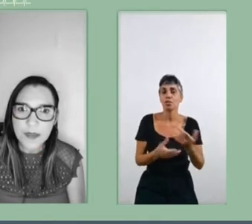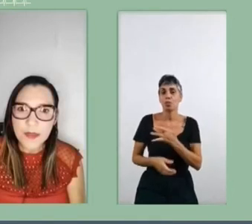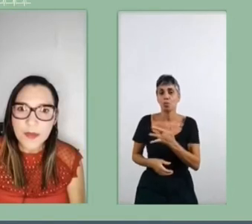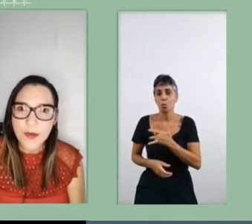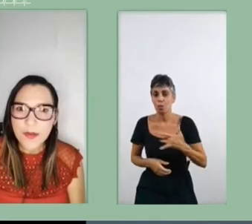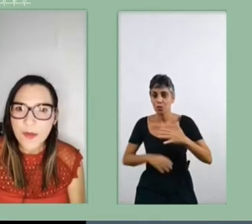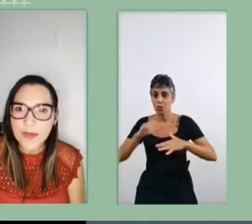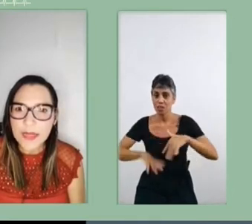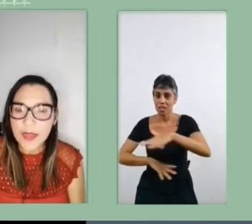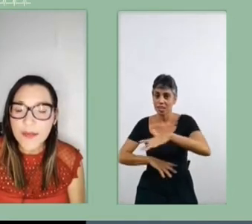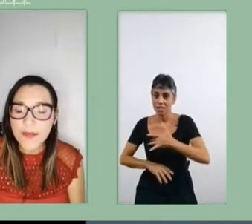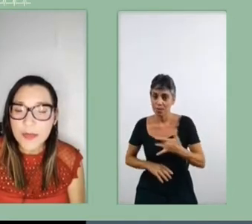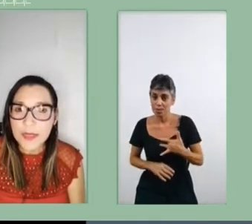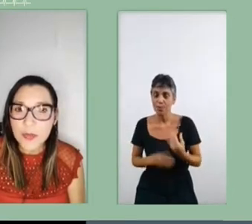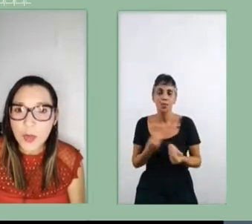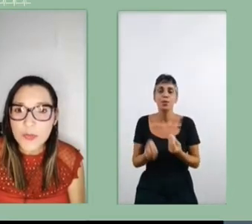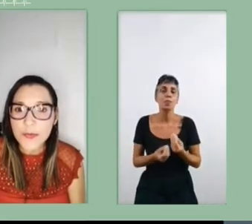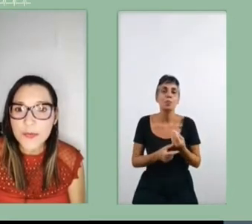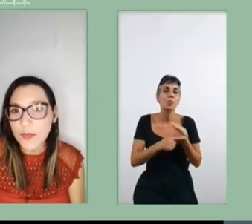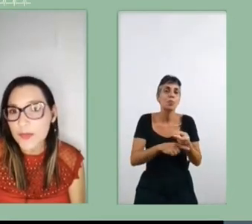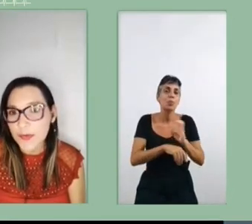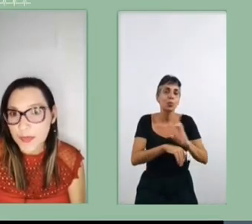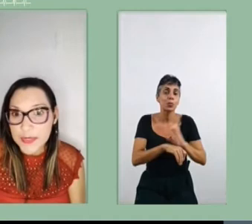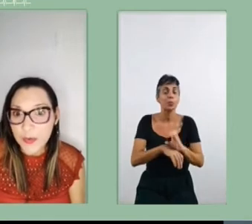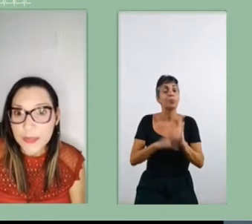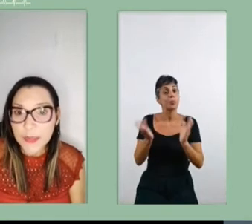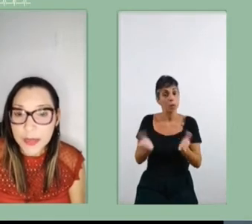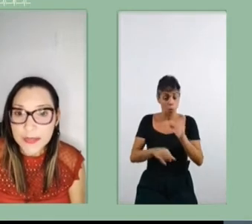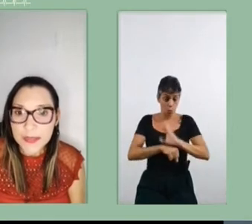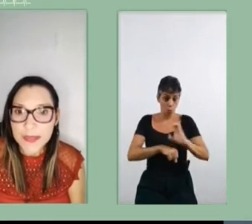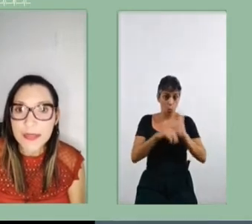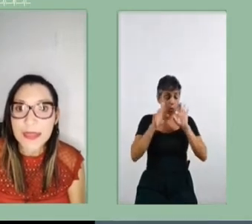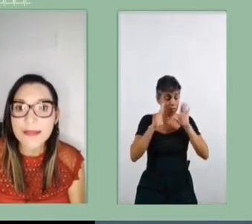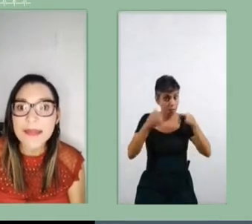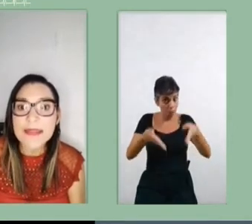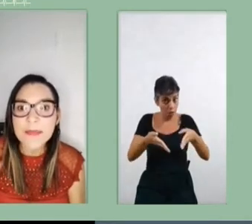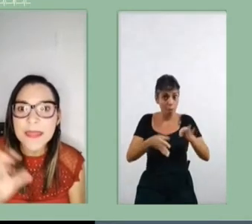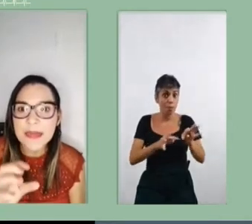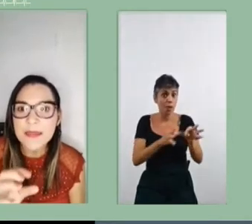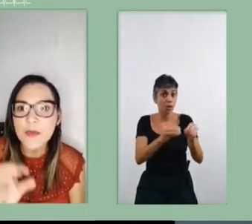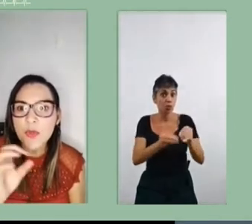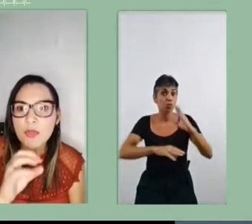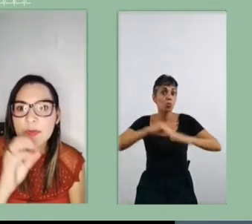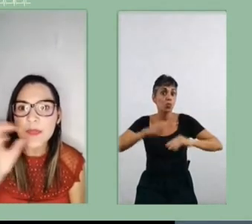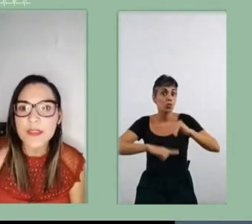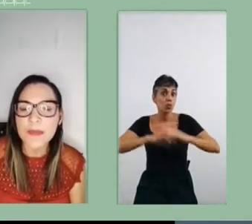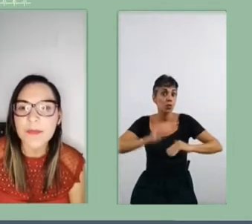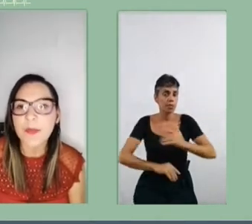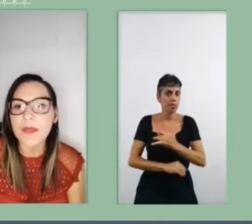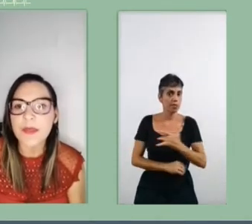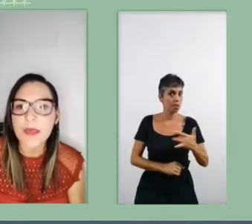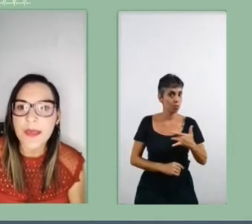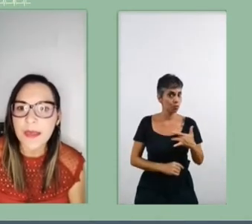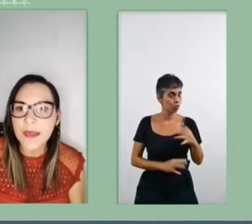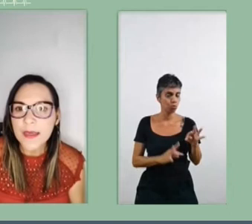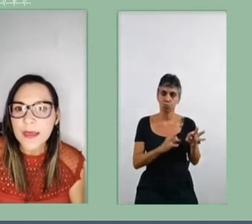aí. Olha, é voltado a todos os profissionais de saúde também, né? É transdisciplinar, são todos profissionais também.